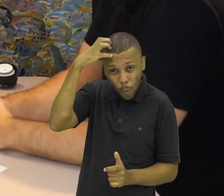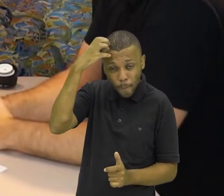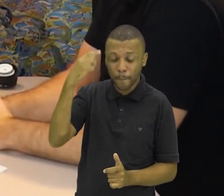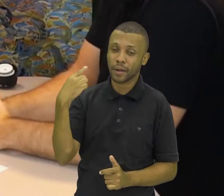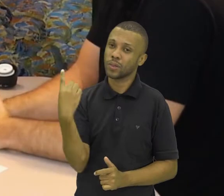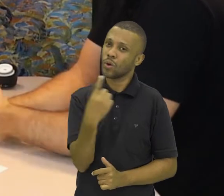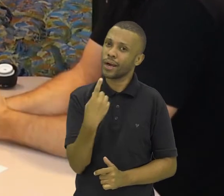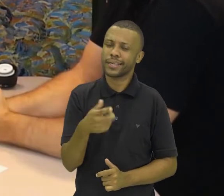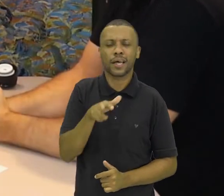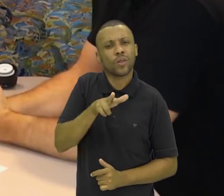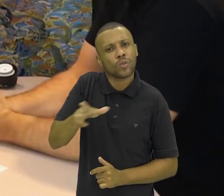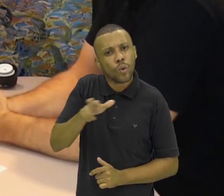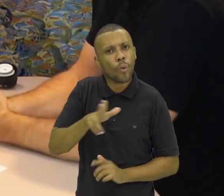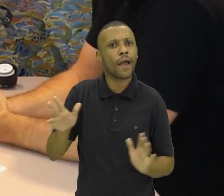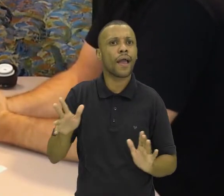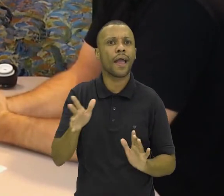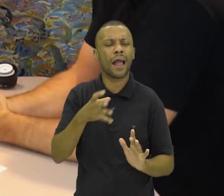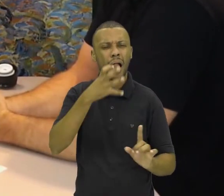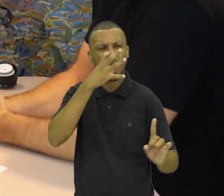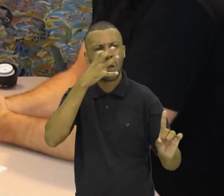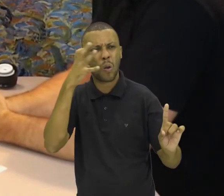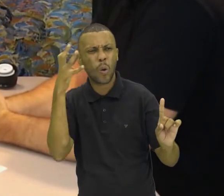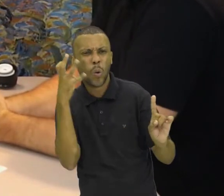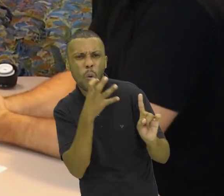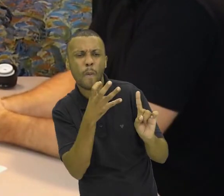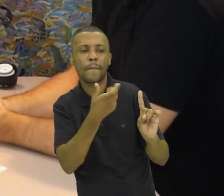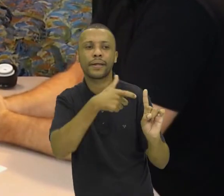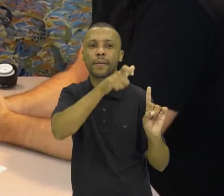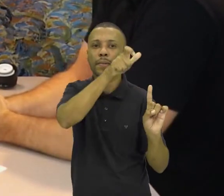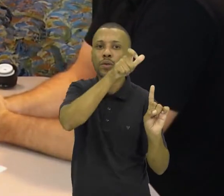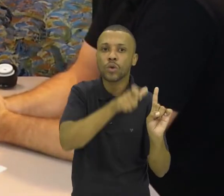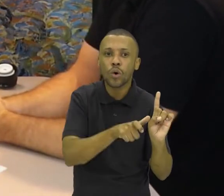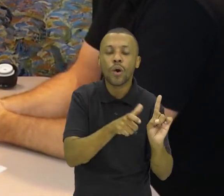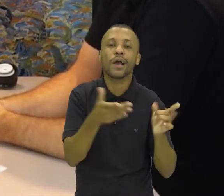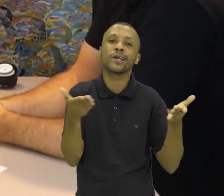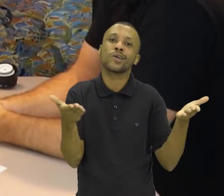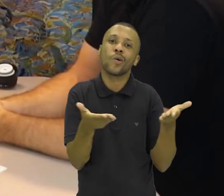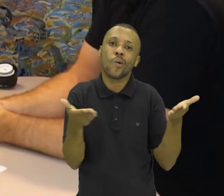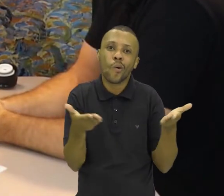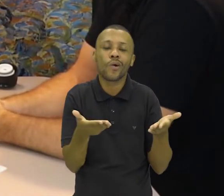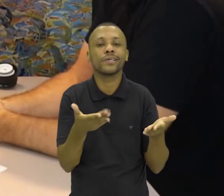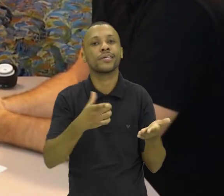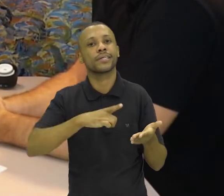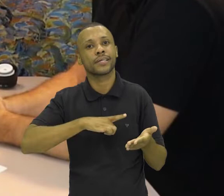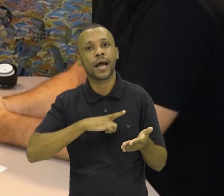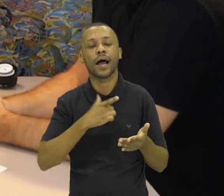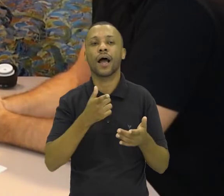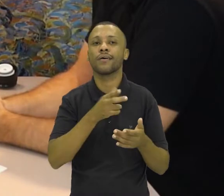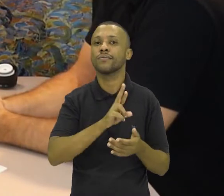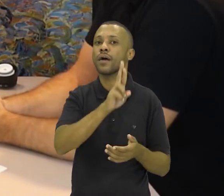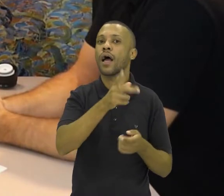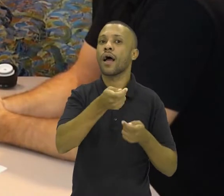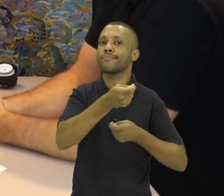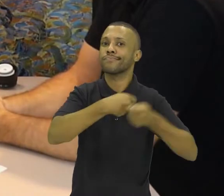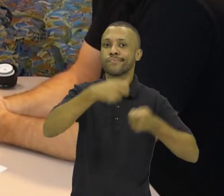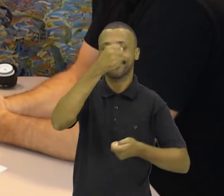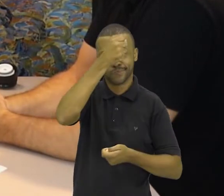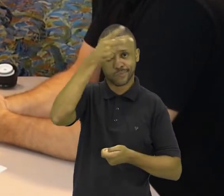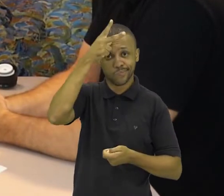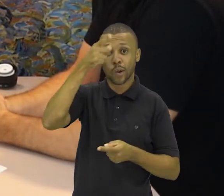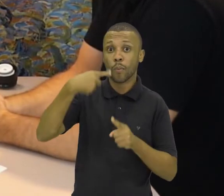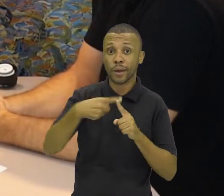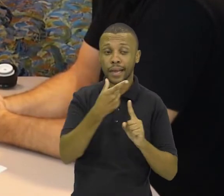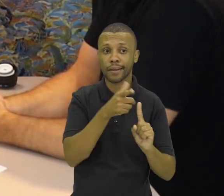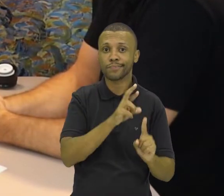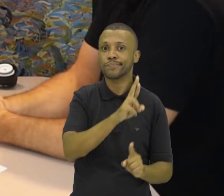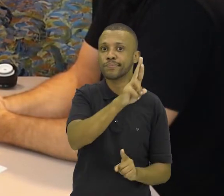do cidadão que está lá na gestão da CET, não é culpa da pessoa que que hoje está ocupando a prefeitura, porque os cargos